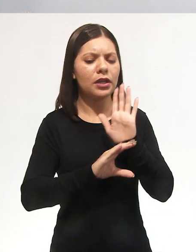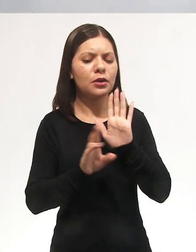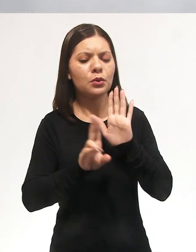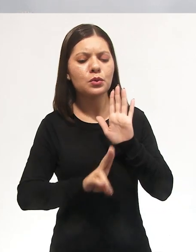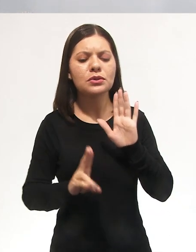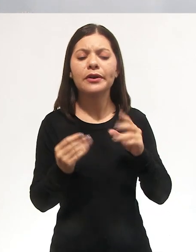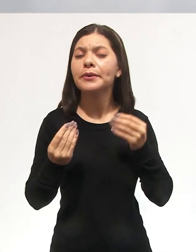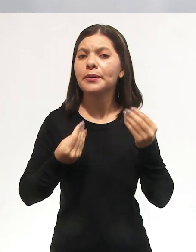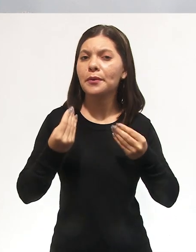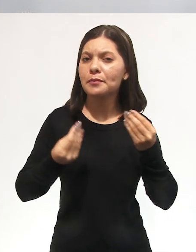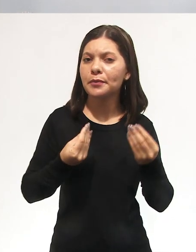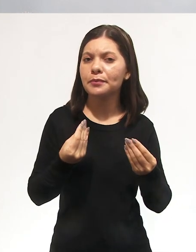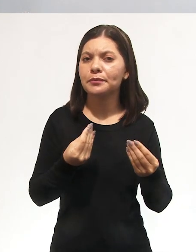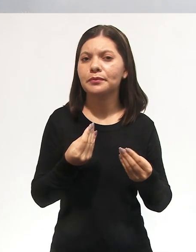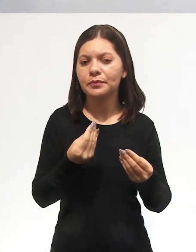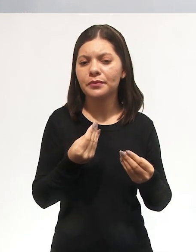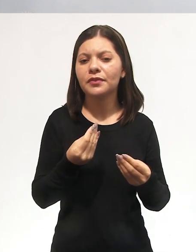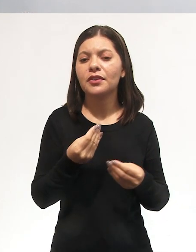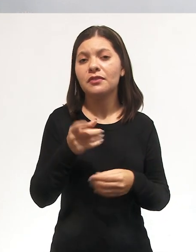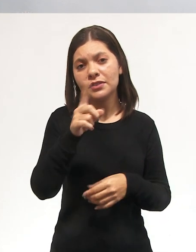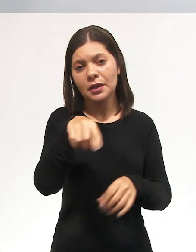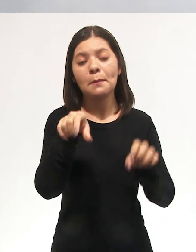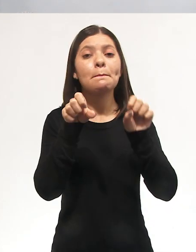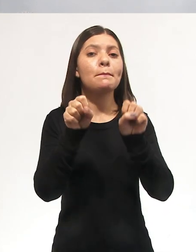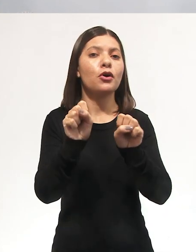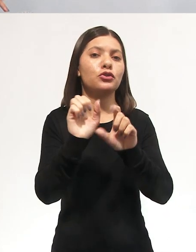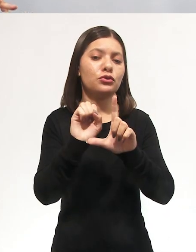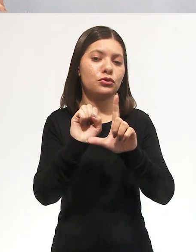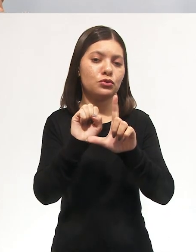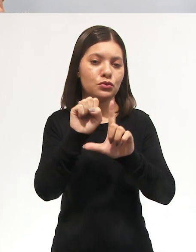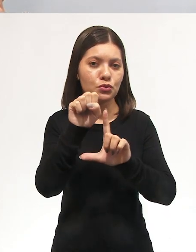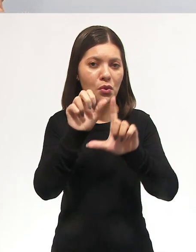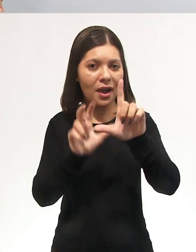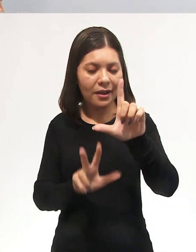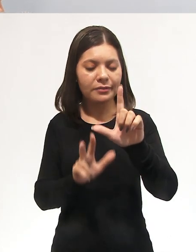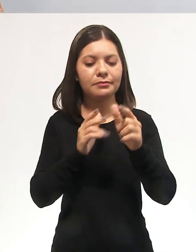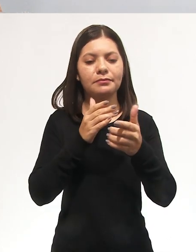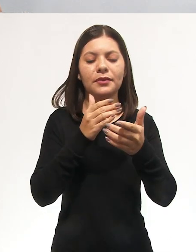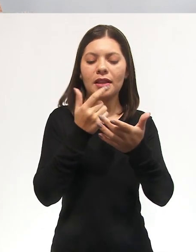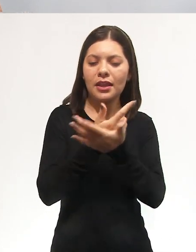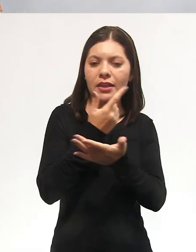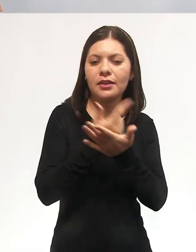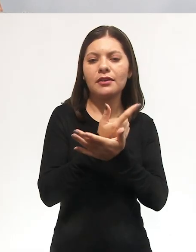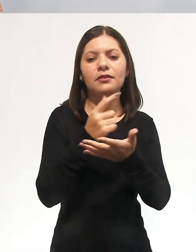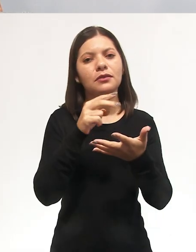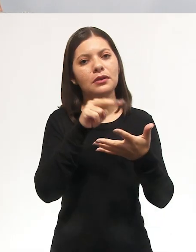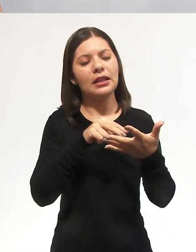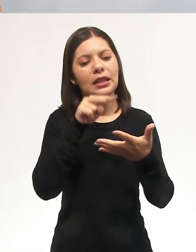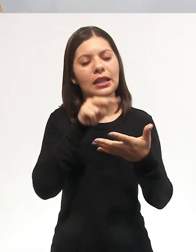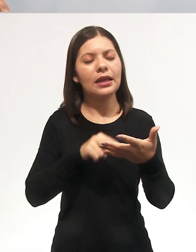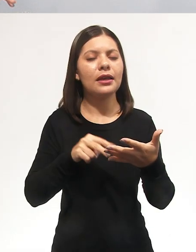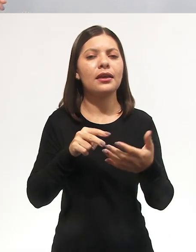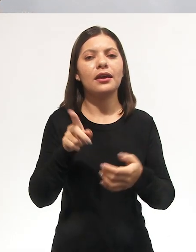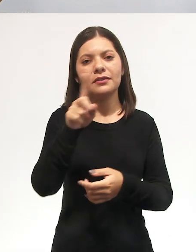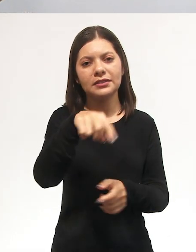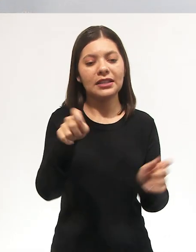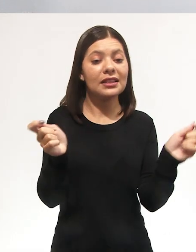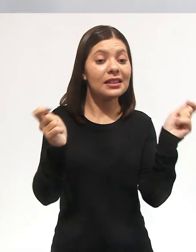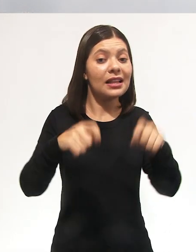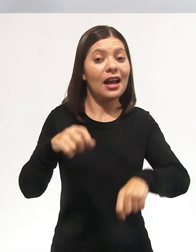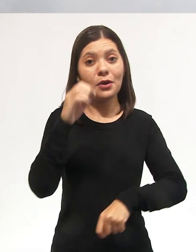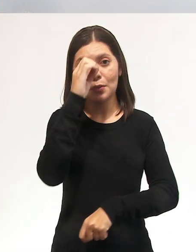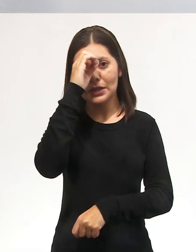é o currículo, acessa os materiais que estão disponíveis no ambiente, que os livros que estão na biblioteca virtual, para que você possa ter